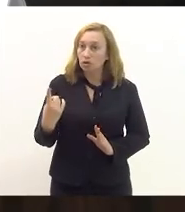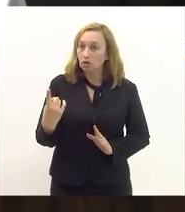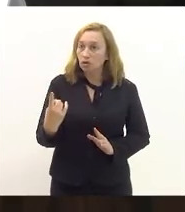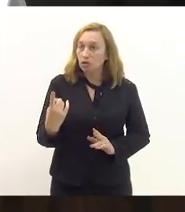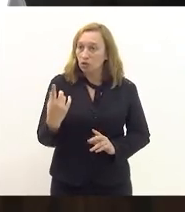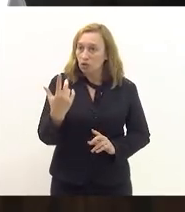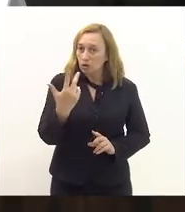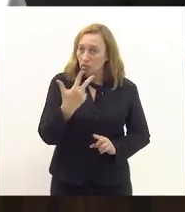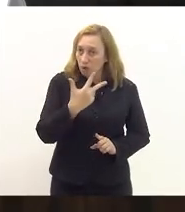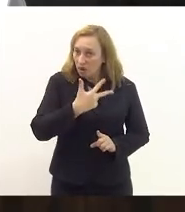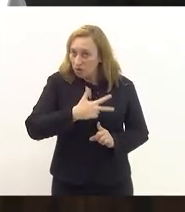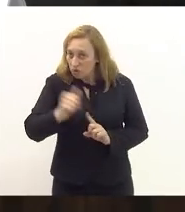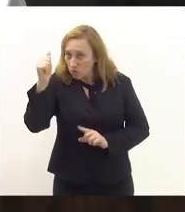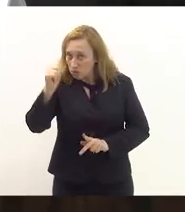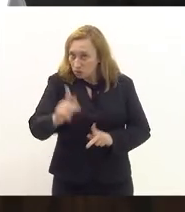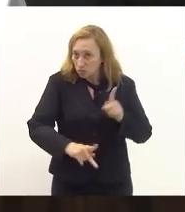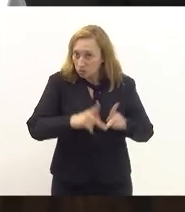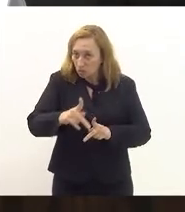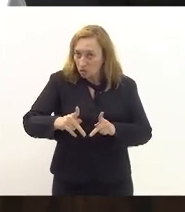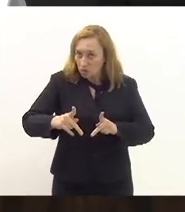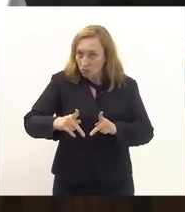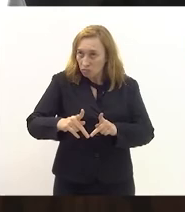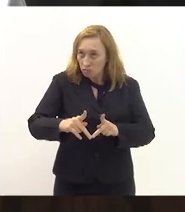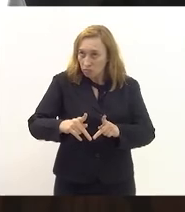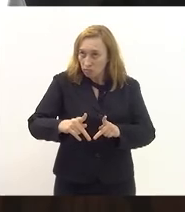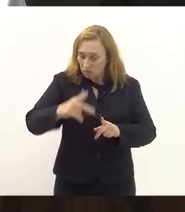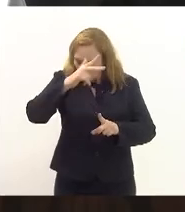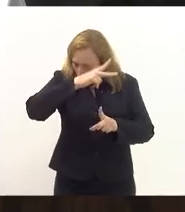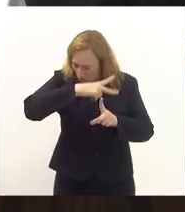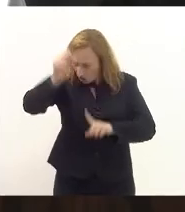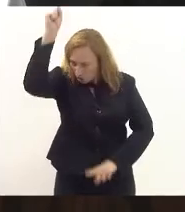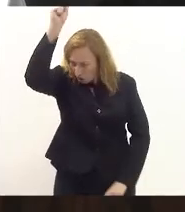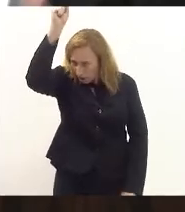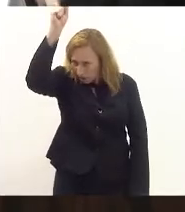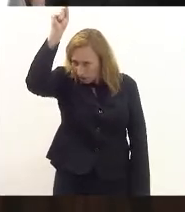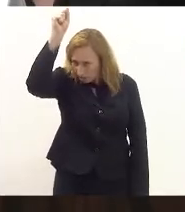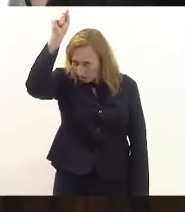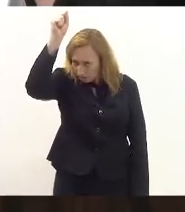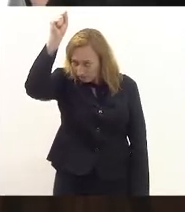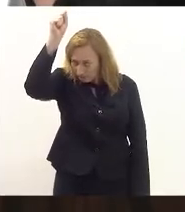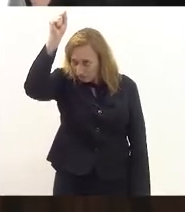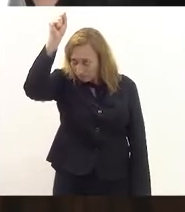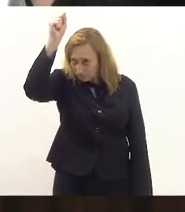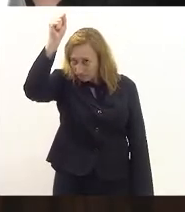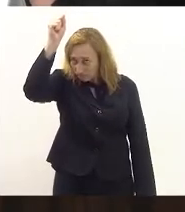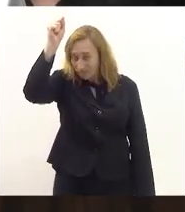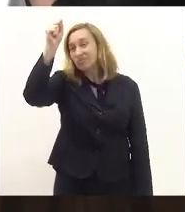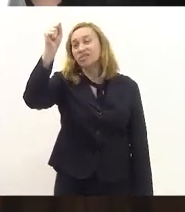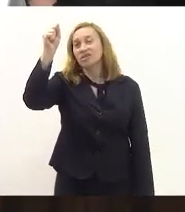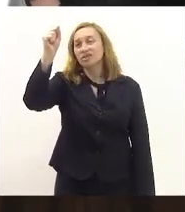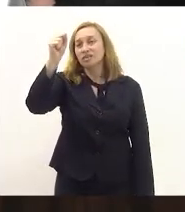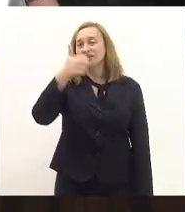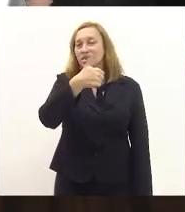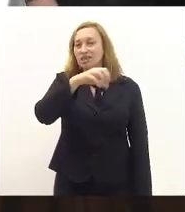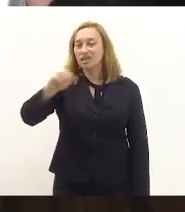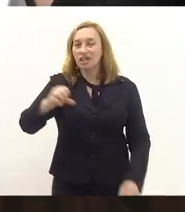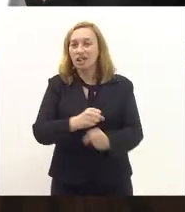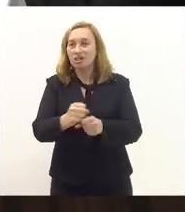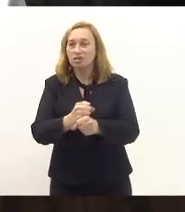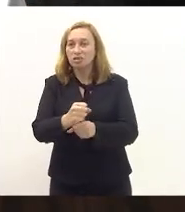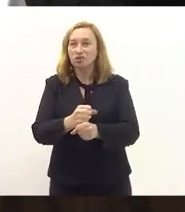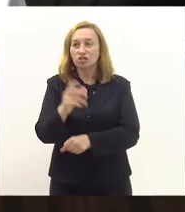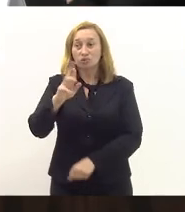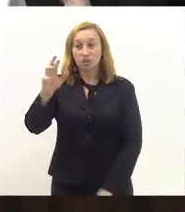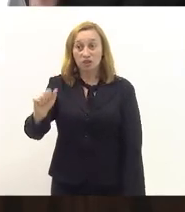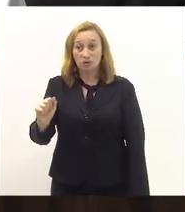povo, vamos chegar à vitória. E no centenário de Brizola,